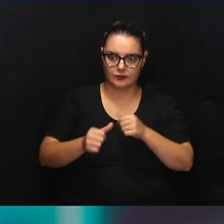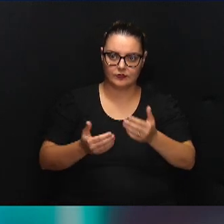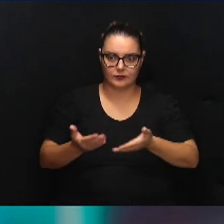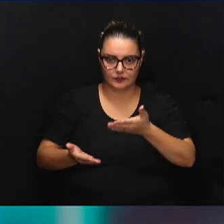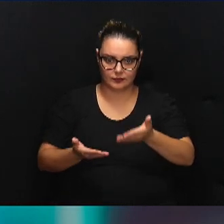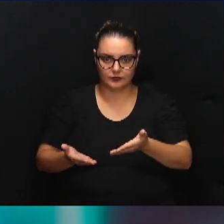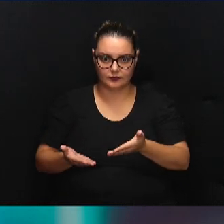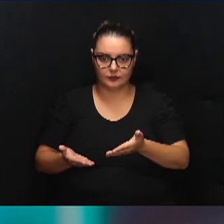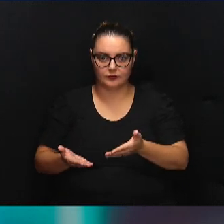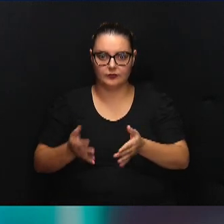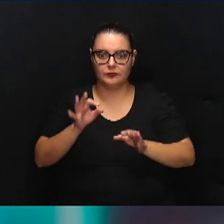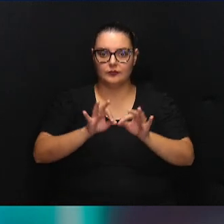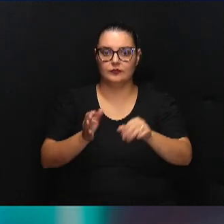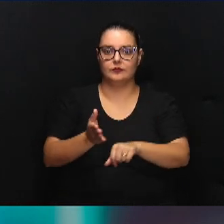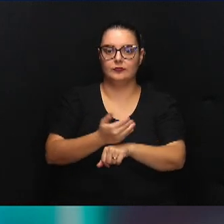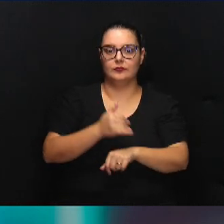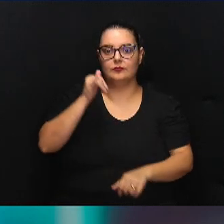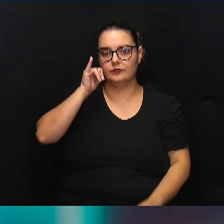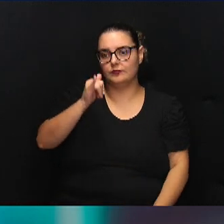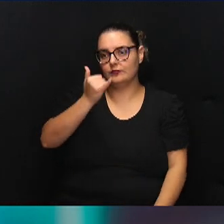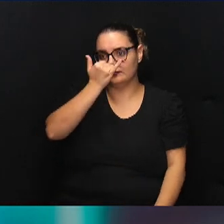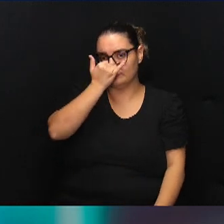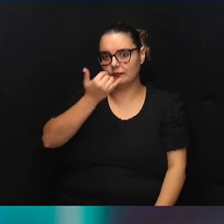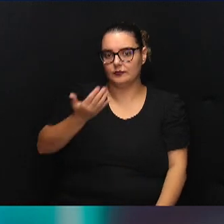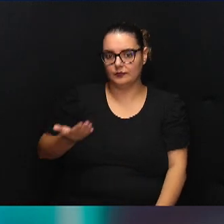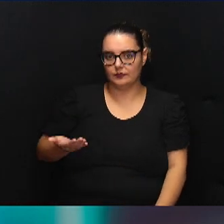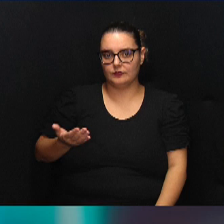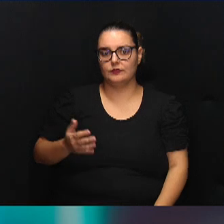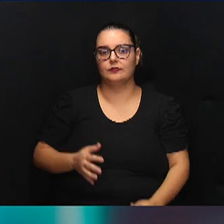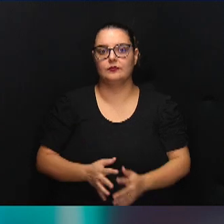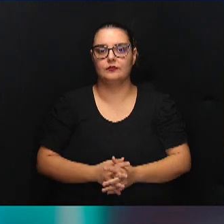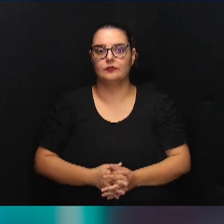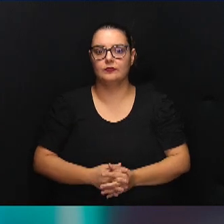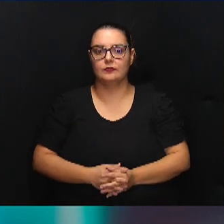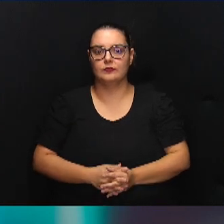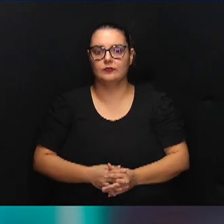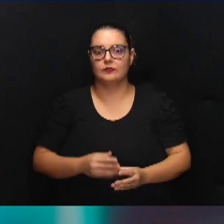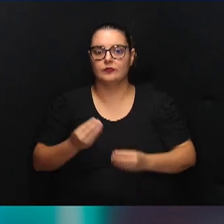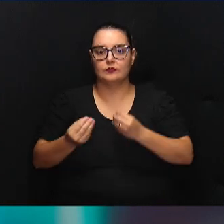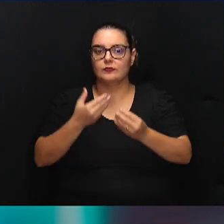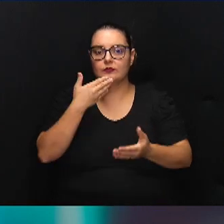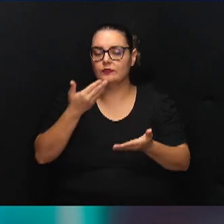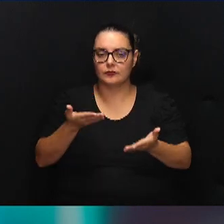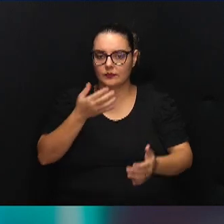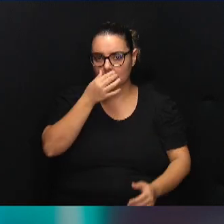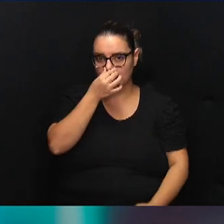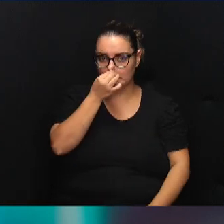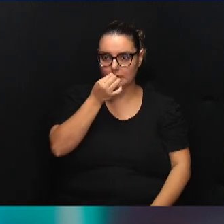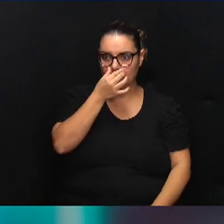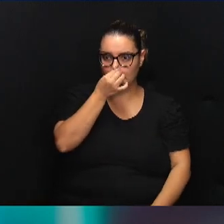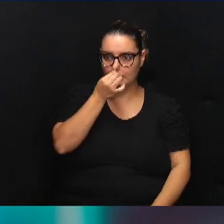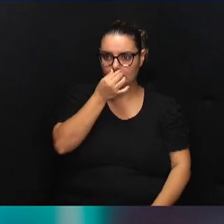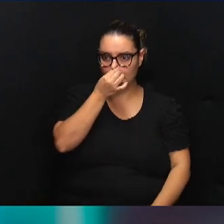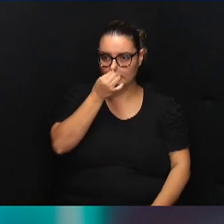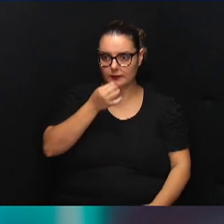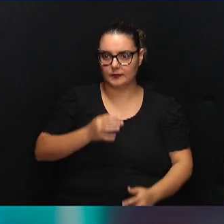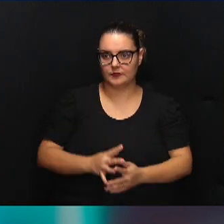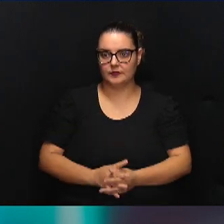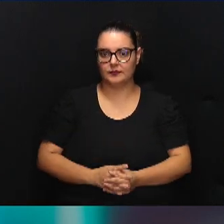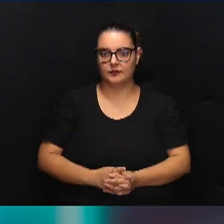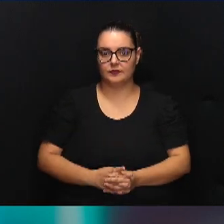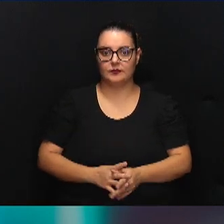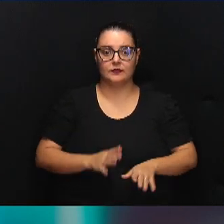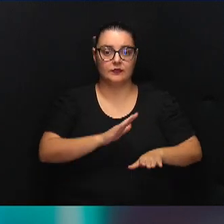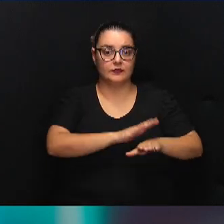antecipar, né, de forma preventiva. E como que a gente pode melhorar isso, gente? precisa da ação de muitas